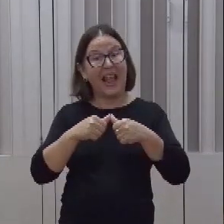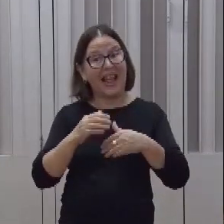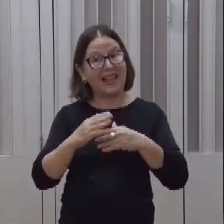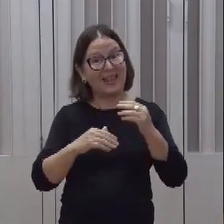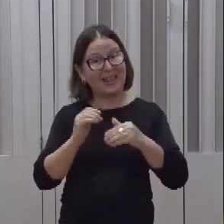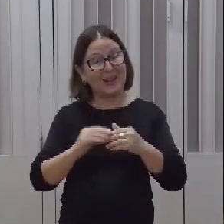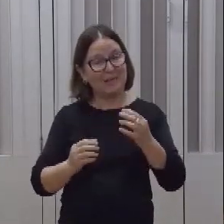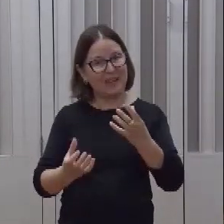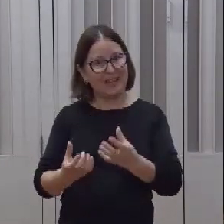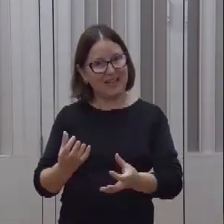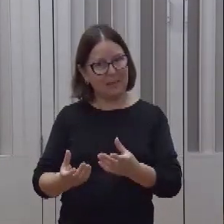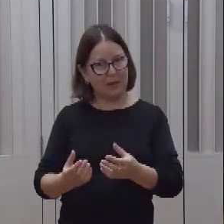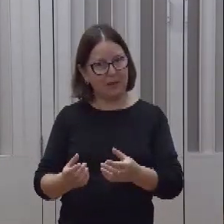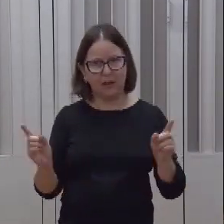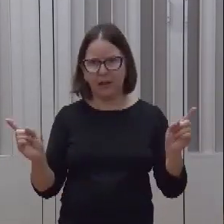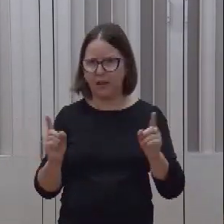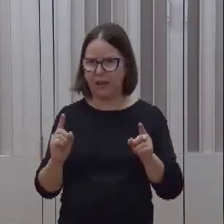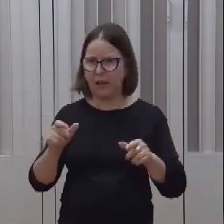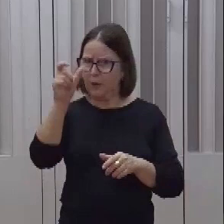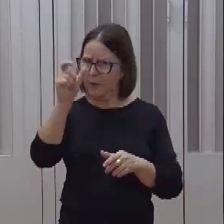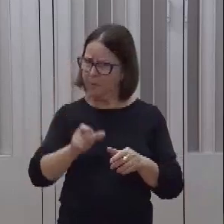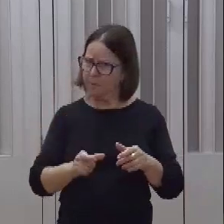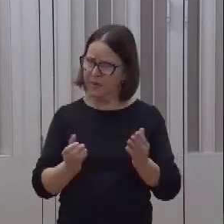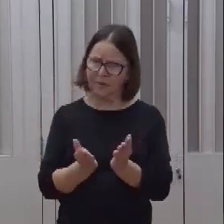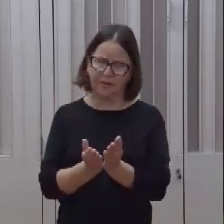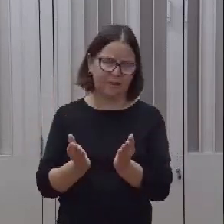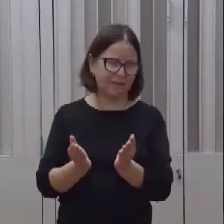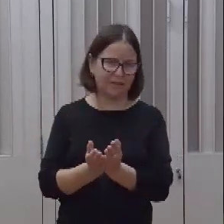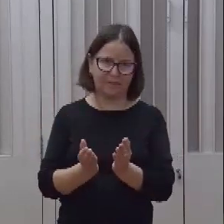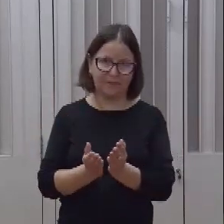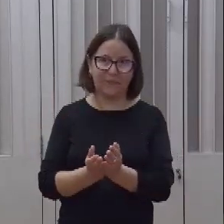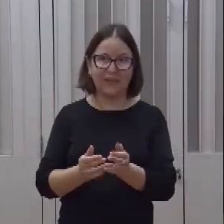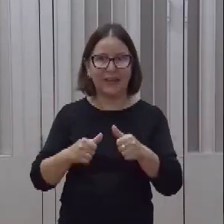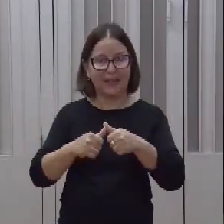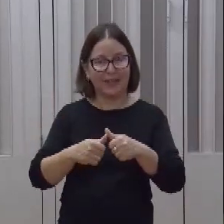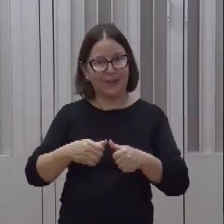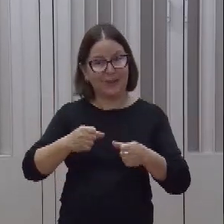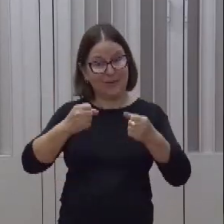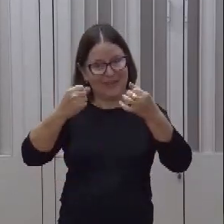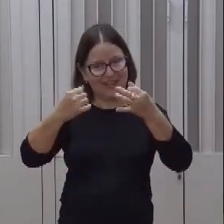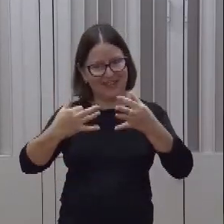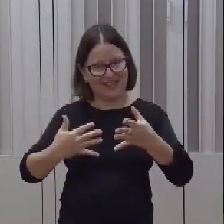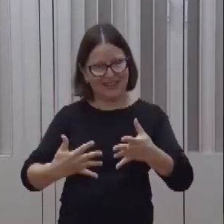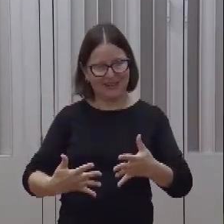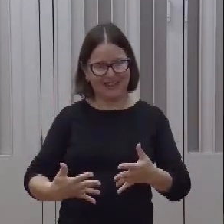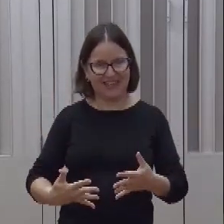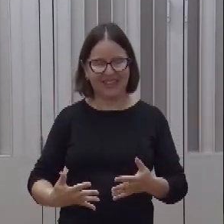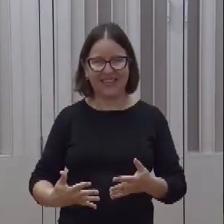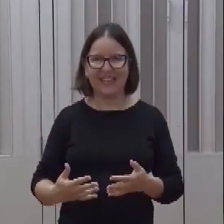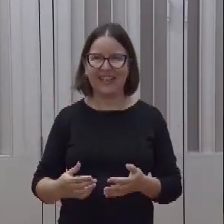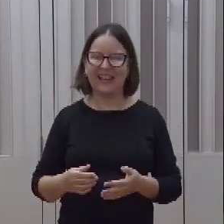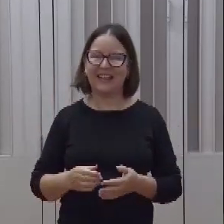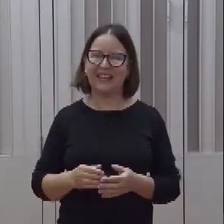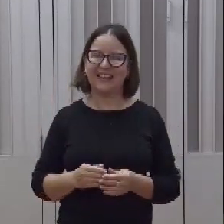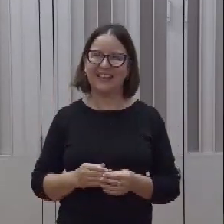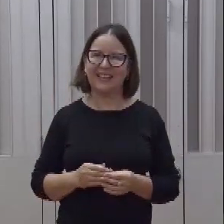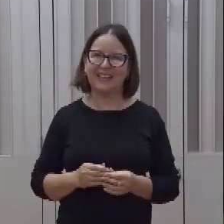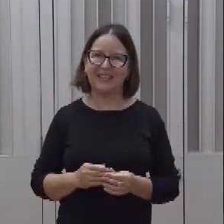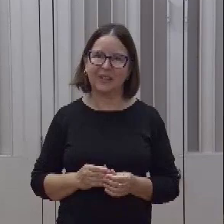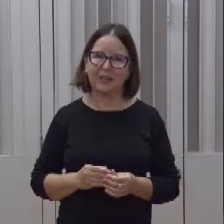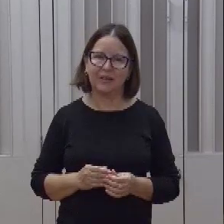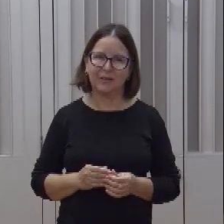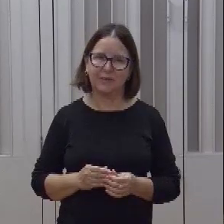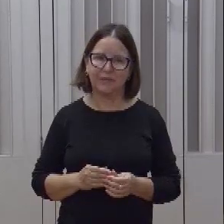Não o cristão. Isso pode ser explicado na fórmula de